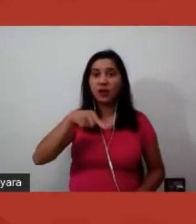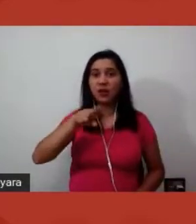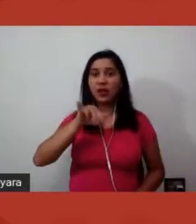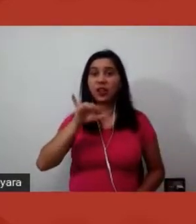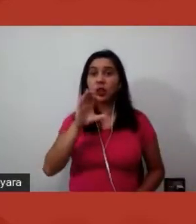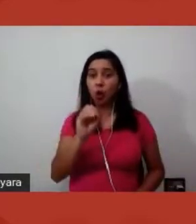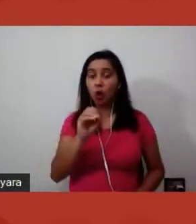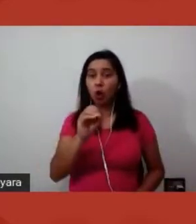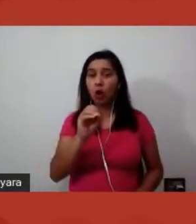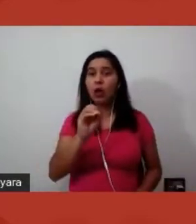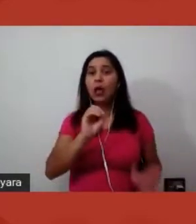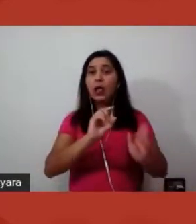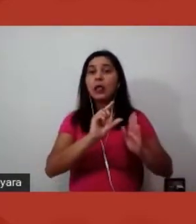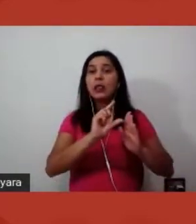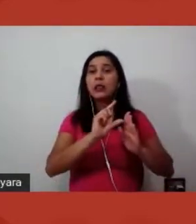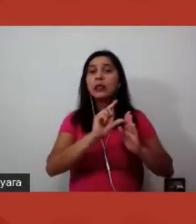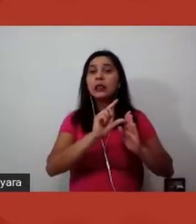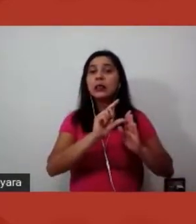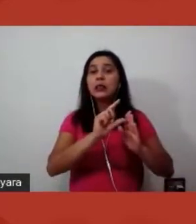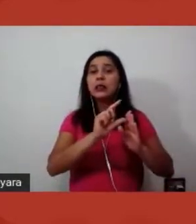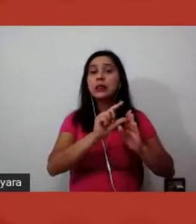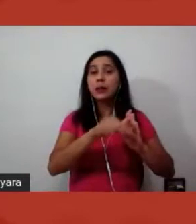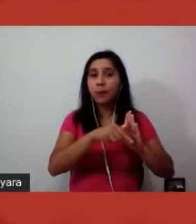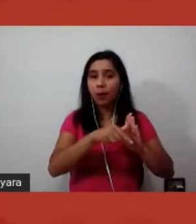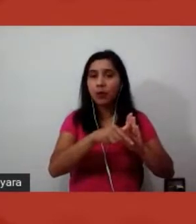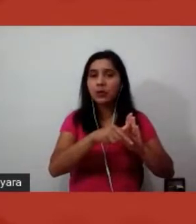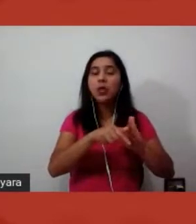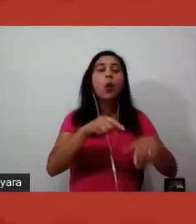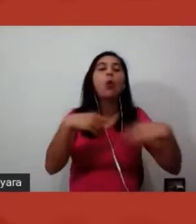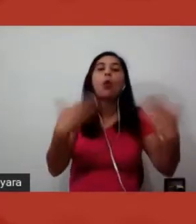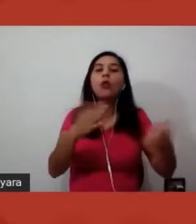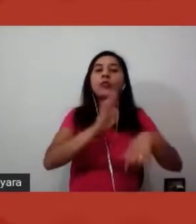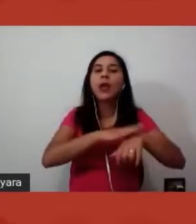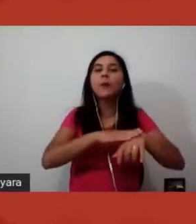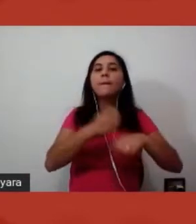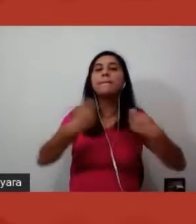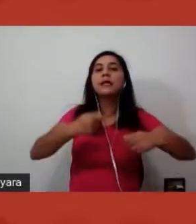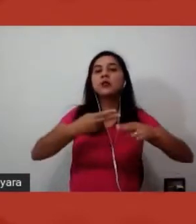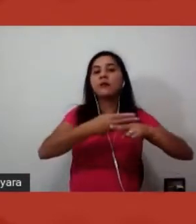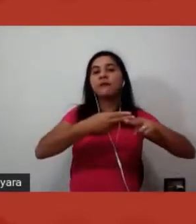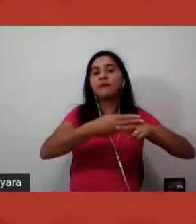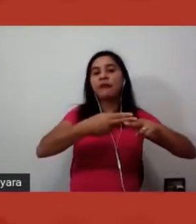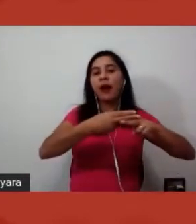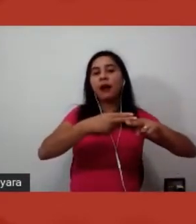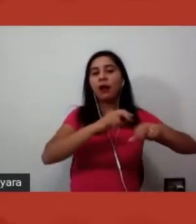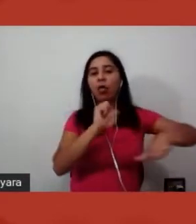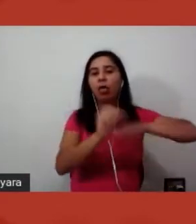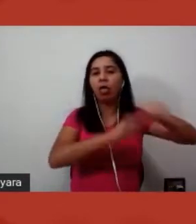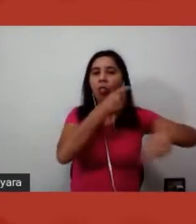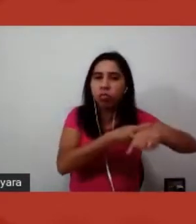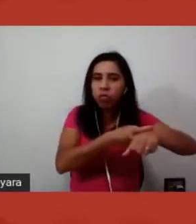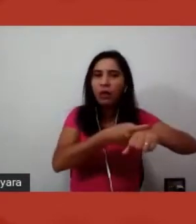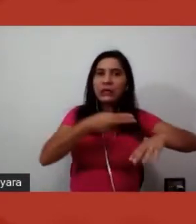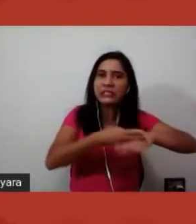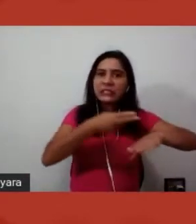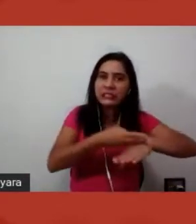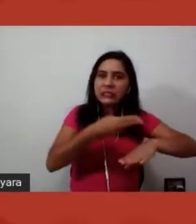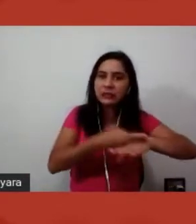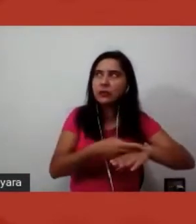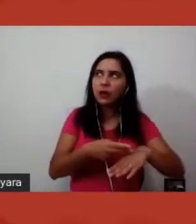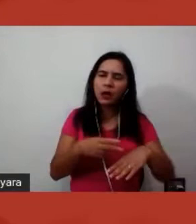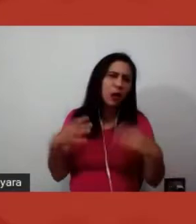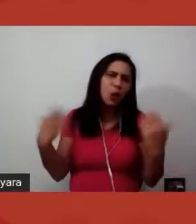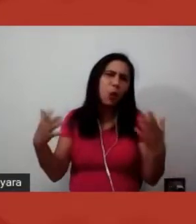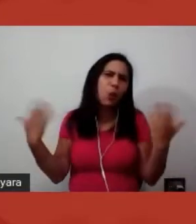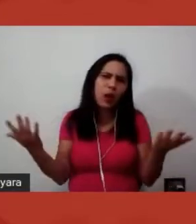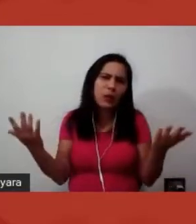Quando ele deixou de ser líquido, que ela precisou da faca? Como que a coisa acontece? Quando que eu passo a precisar de uma faca